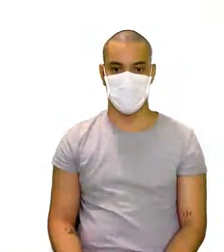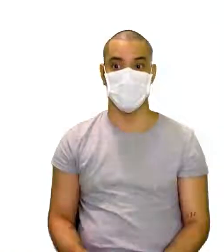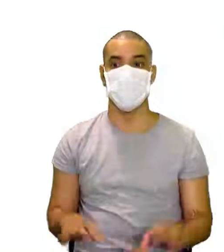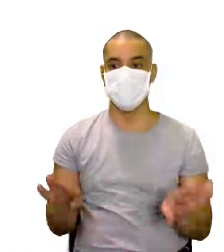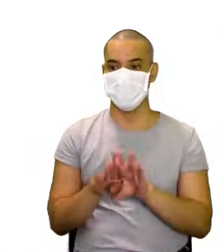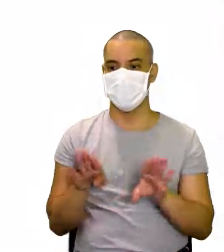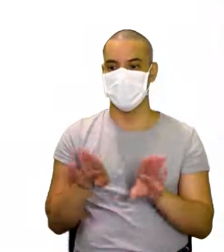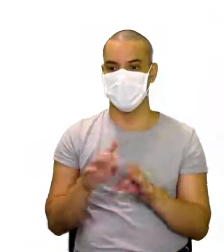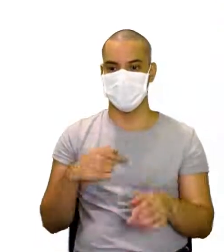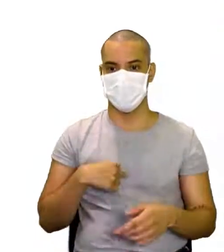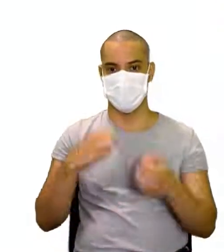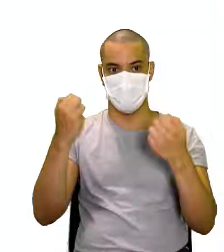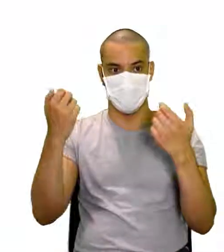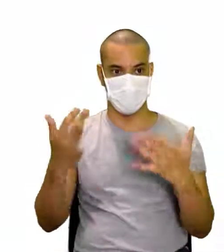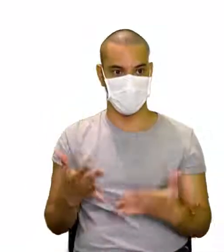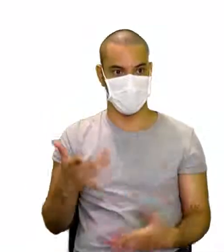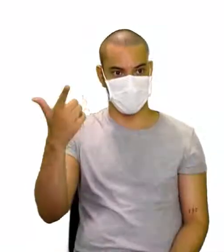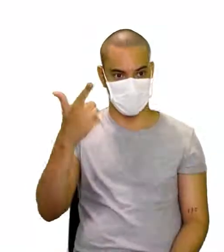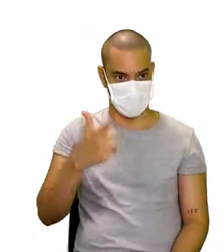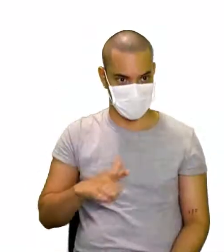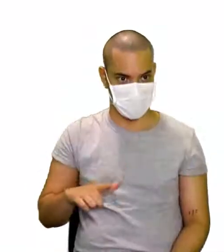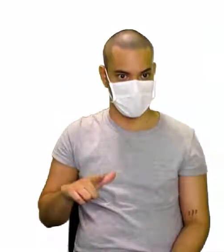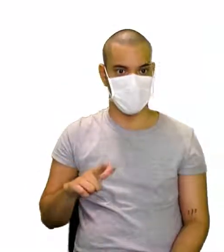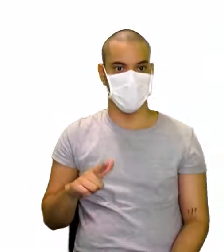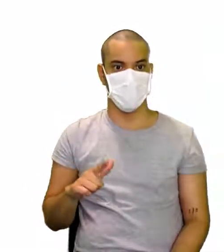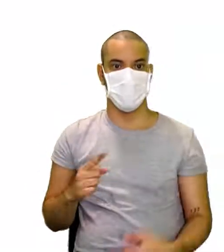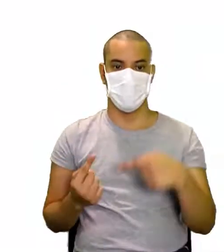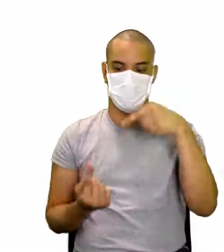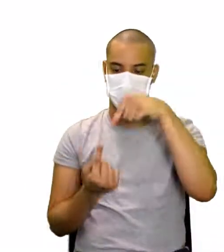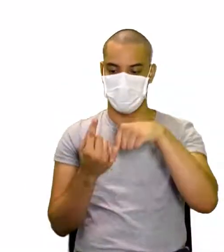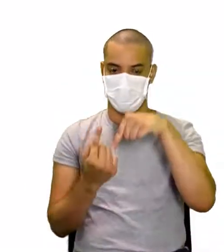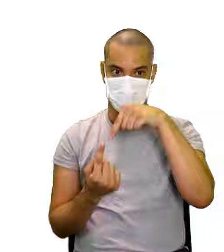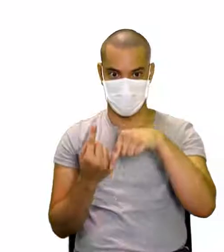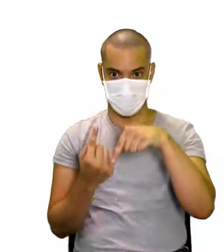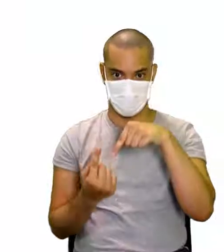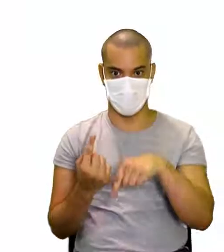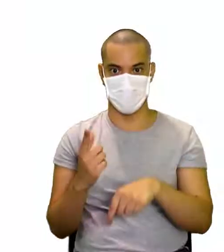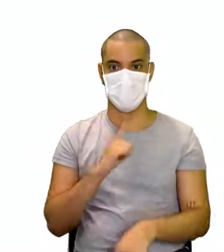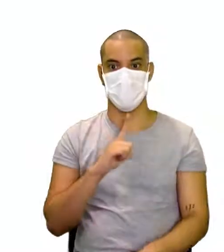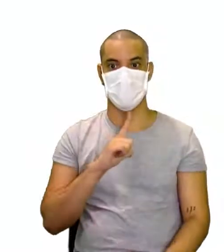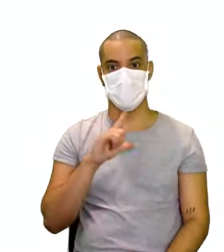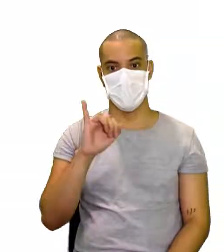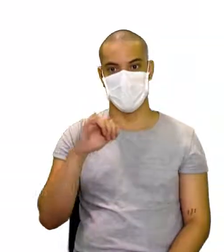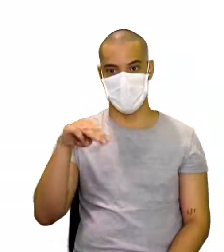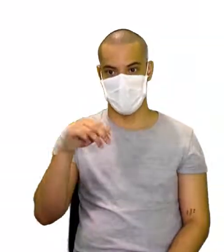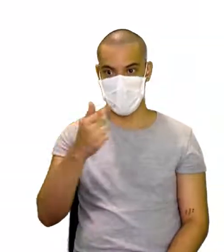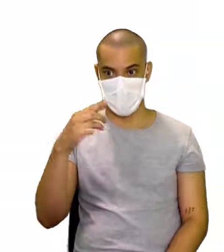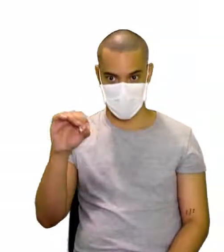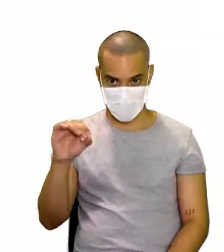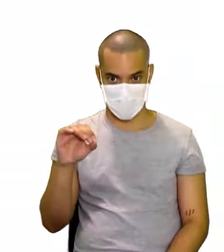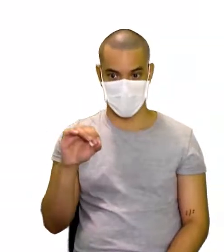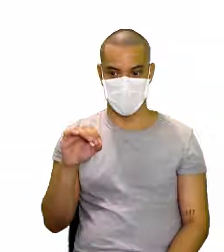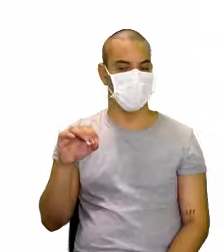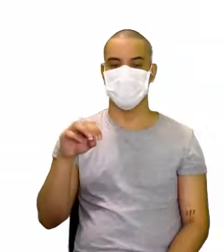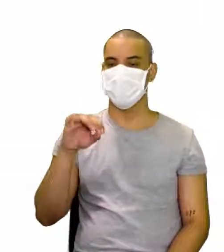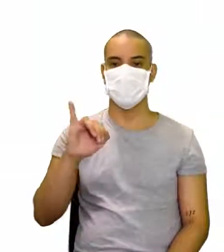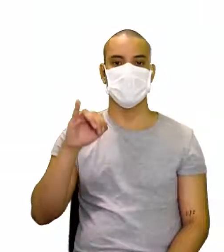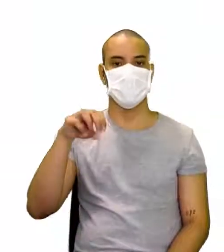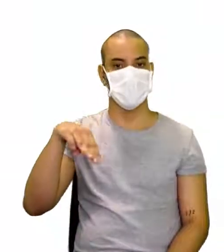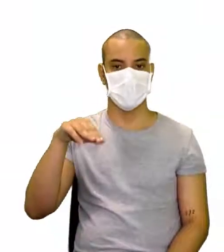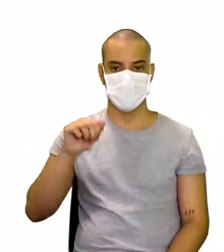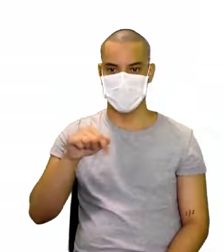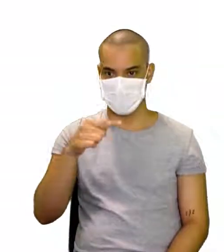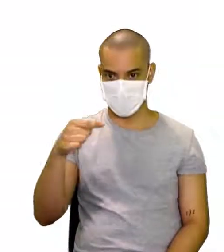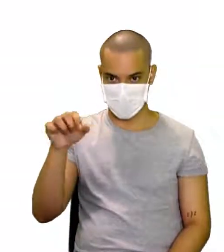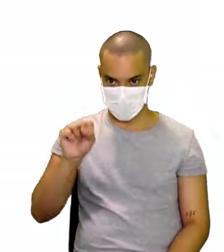vamos falar mais de polos magnéticos. Tá aqui os ímãs ou magnetos. E aqui, olha só, primeira